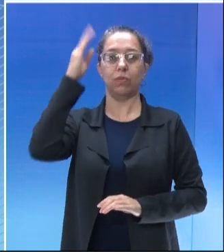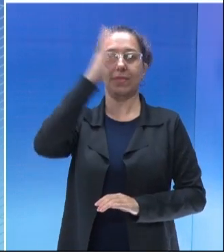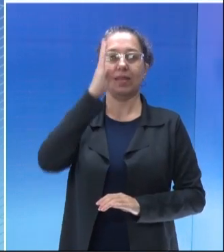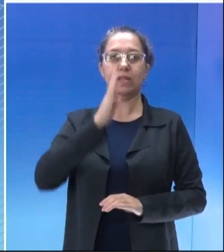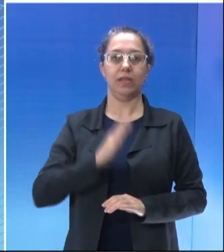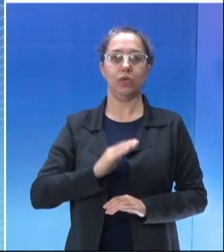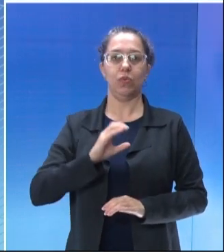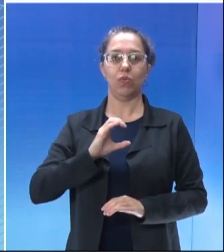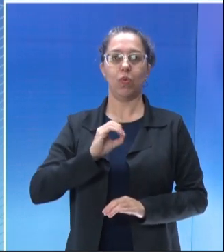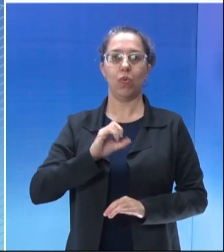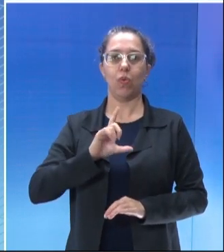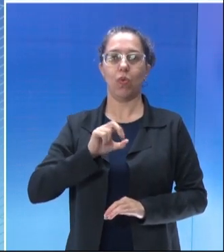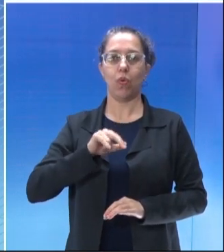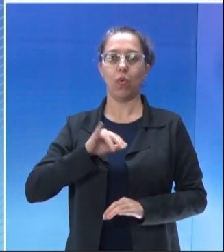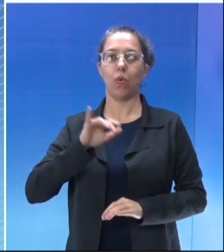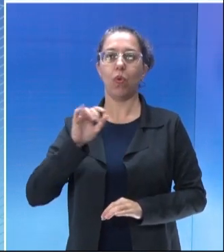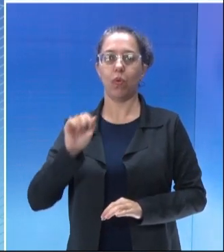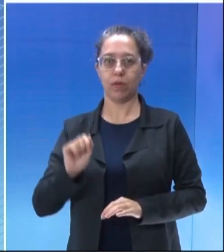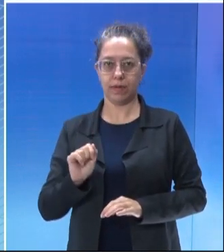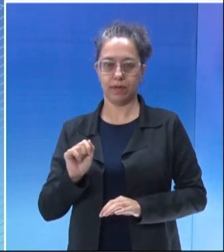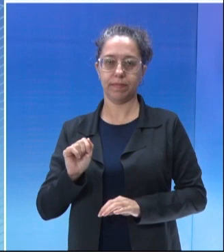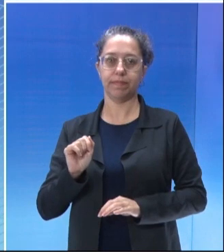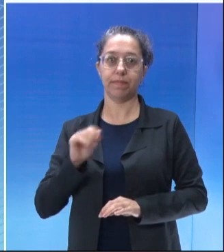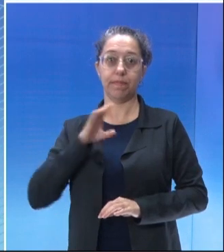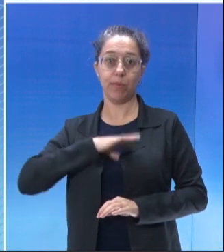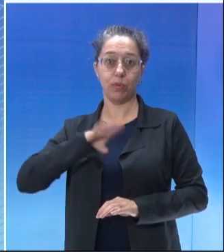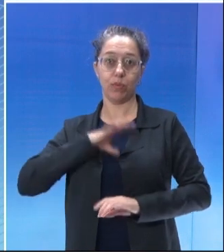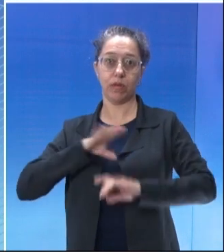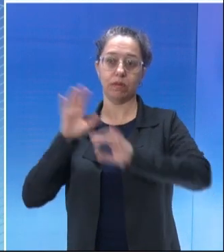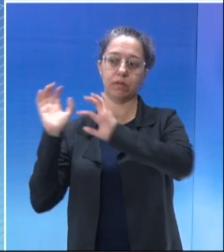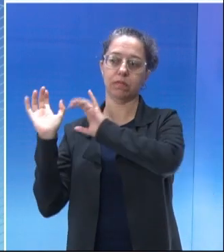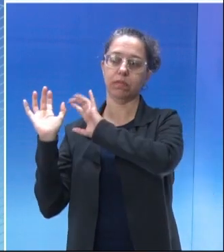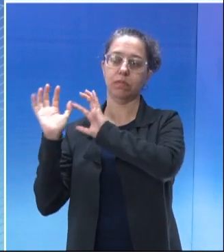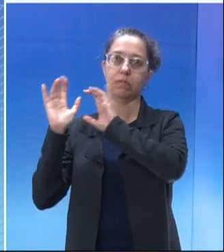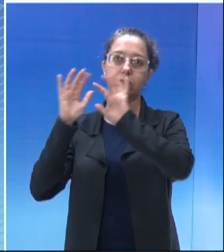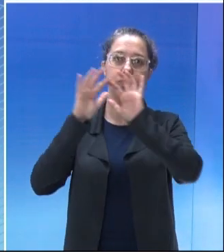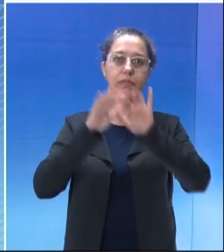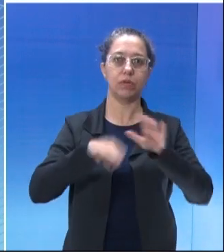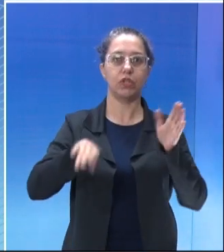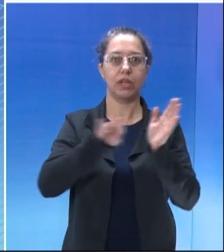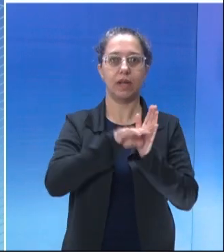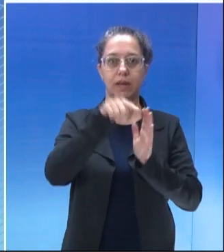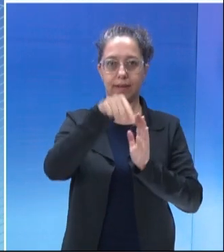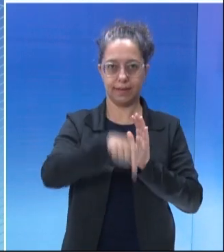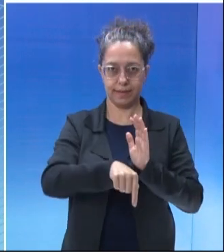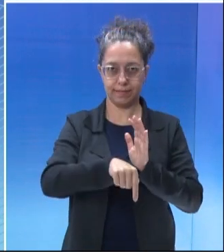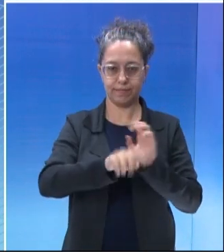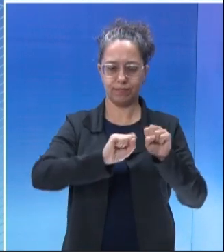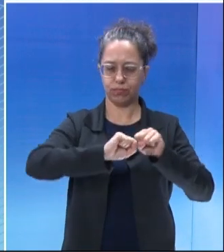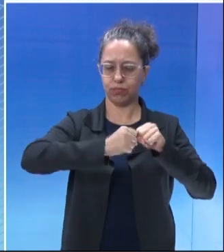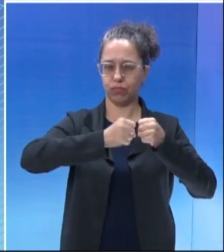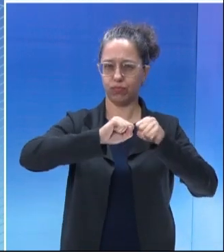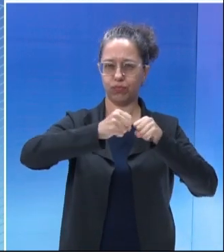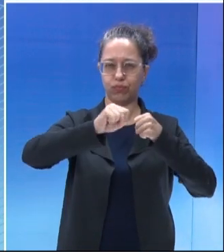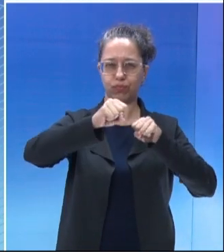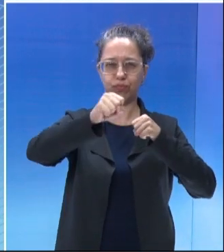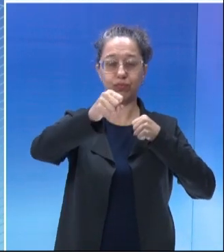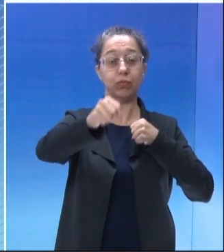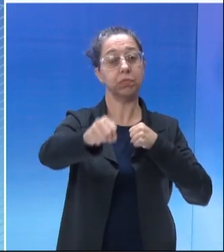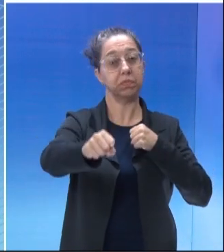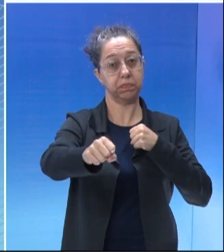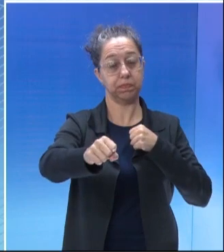chegaram, encontraram um território imenso, muito grande, e que foi